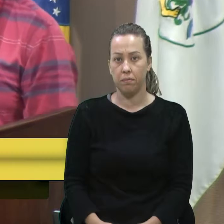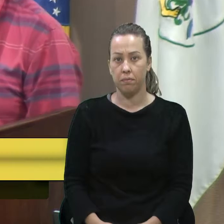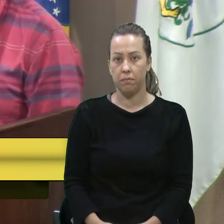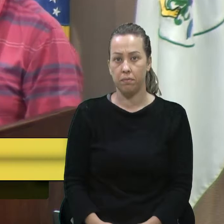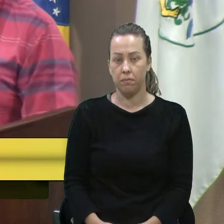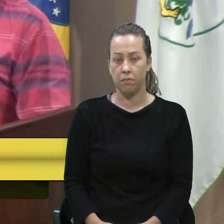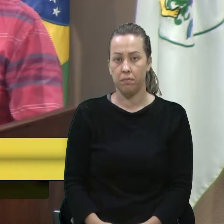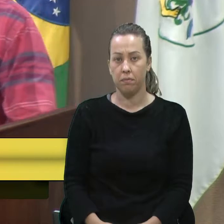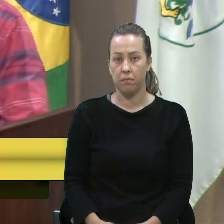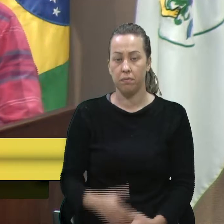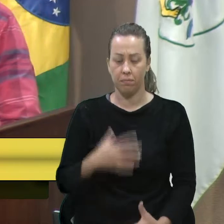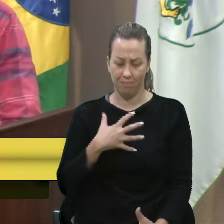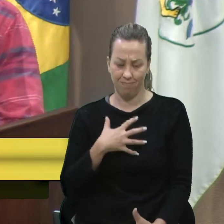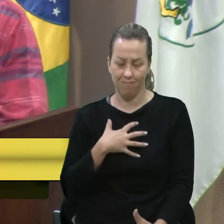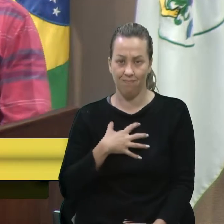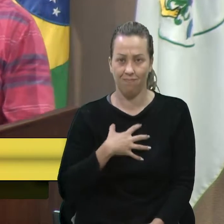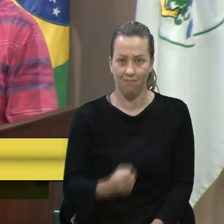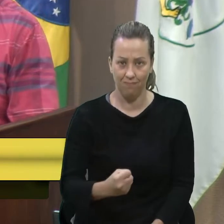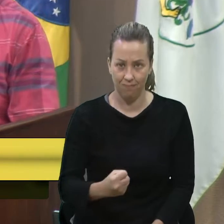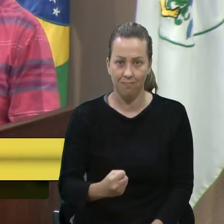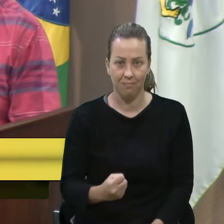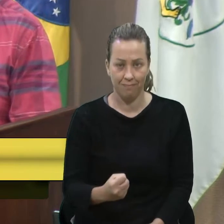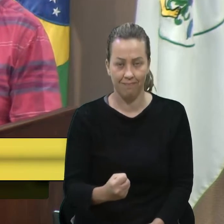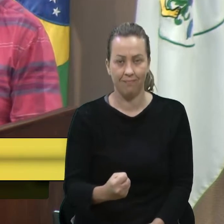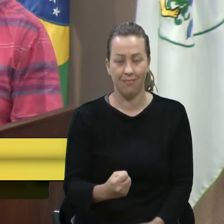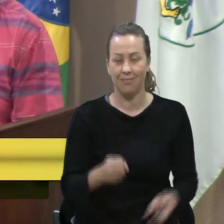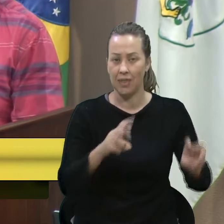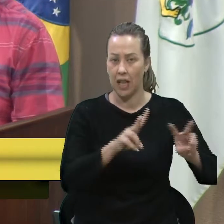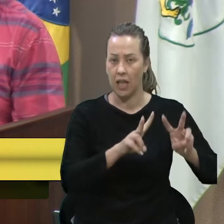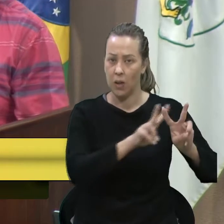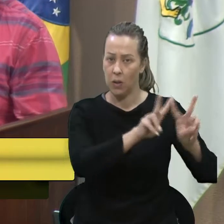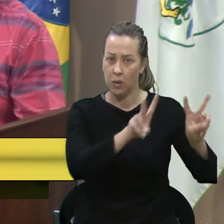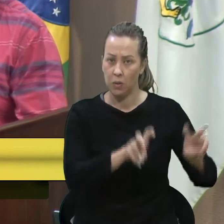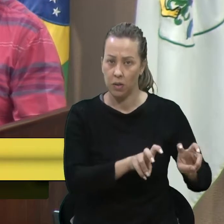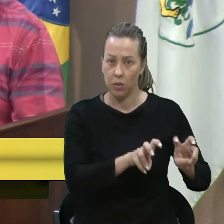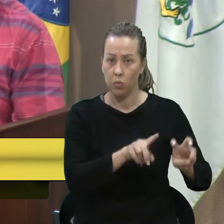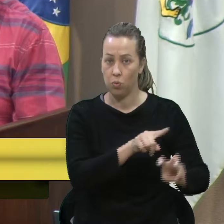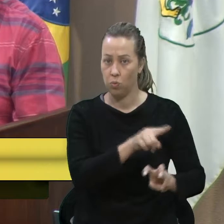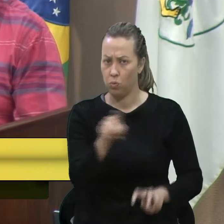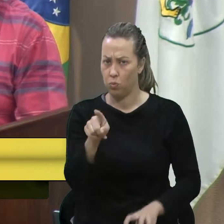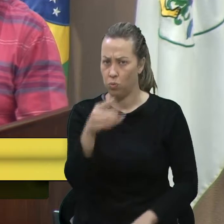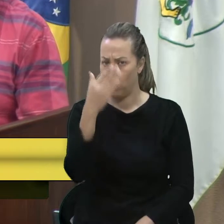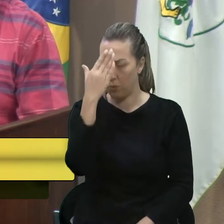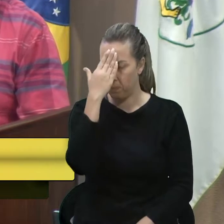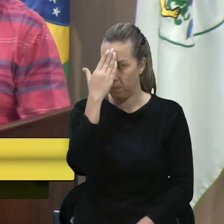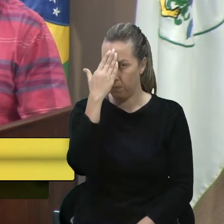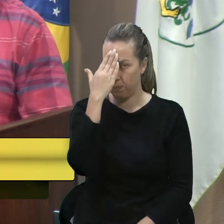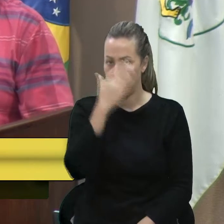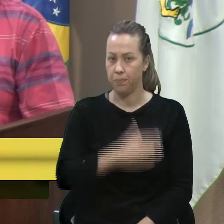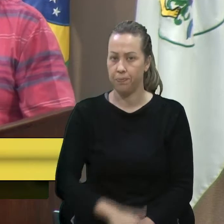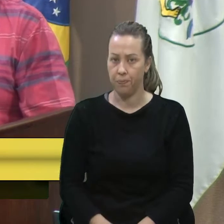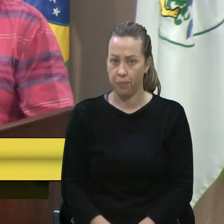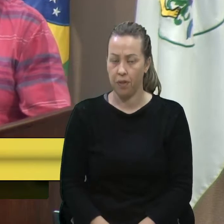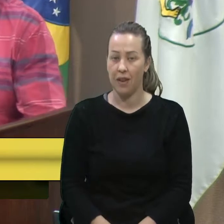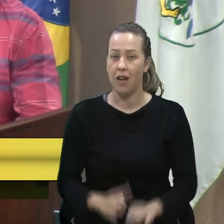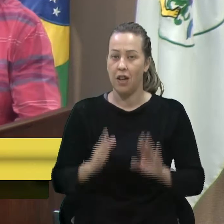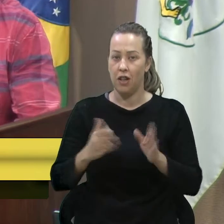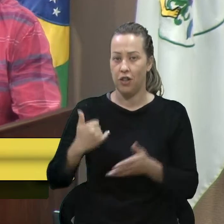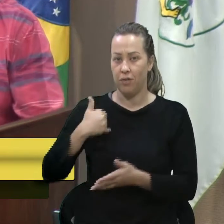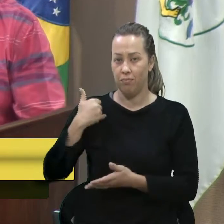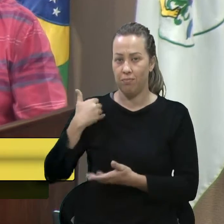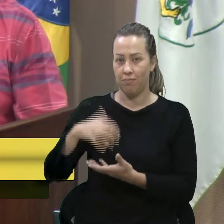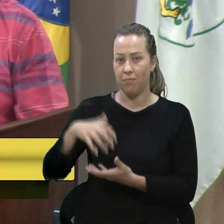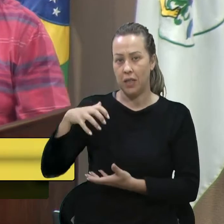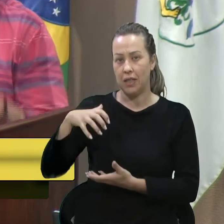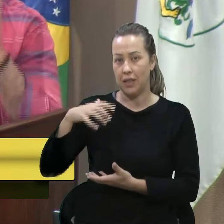O suicídio é um tema que todos nós sabemos, nós que já temos uma idade,